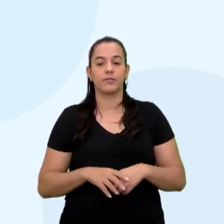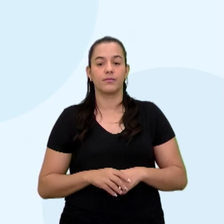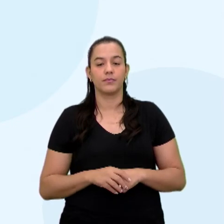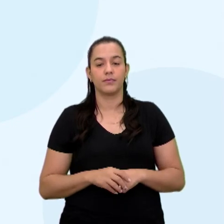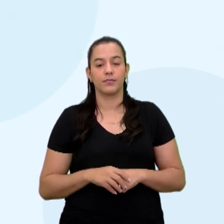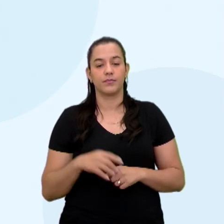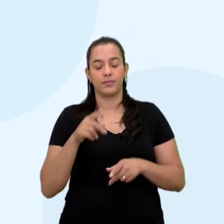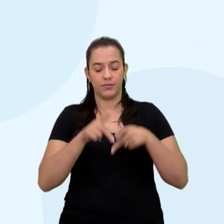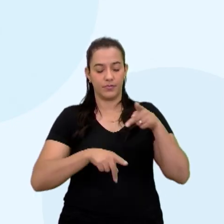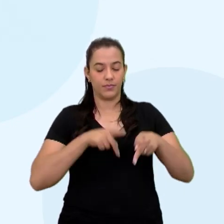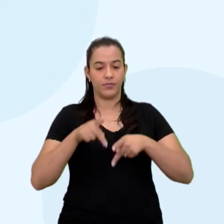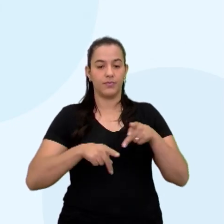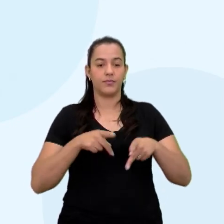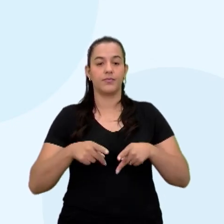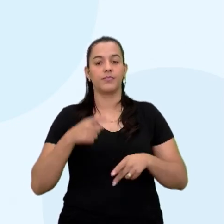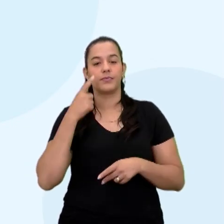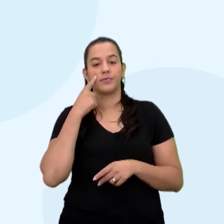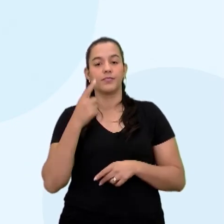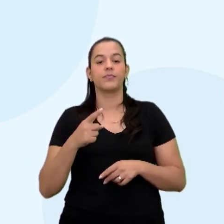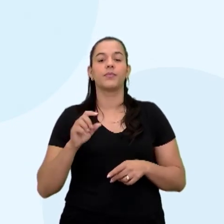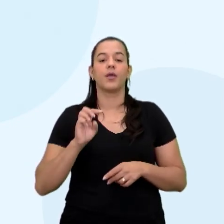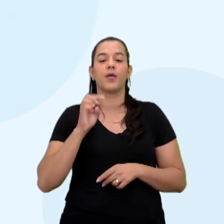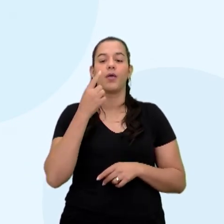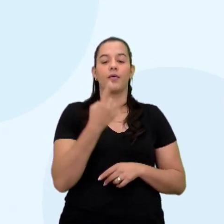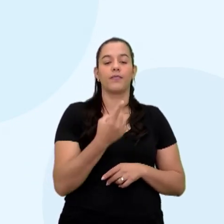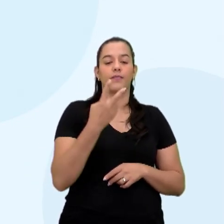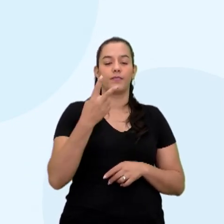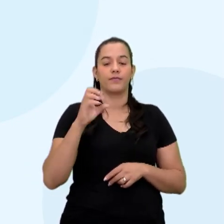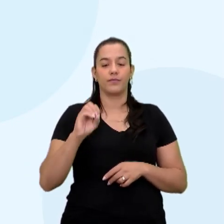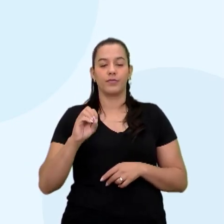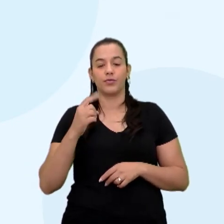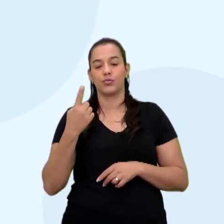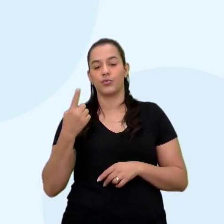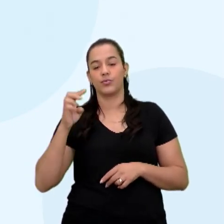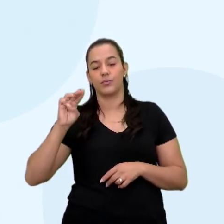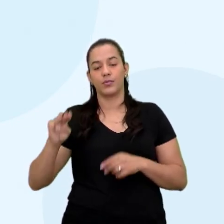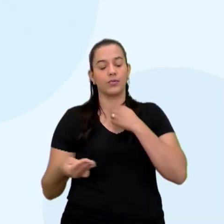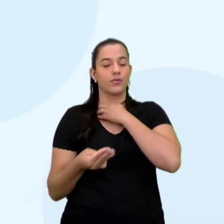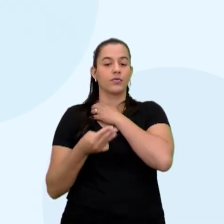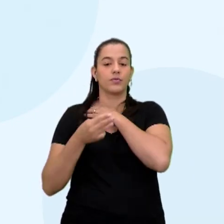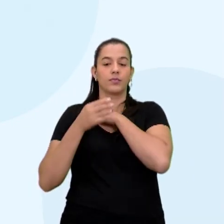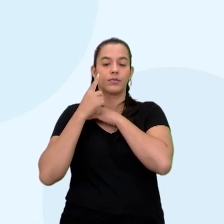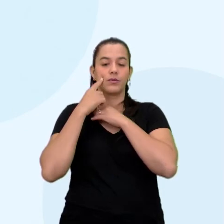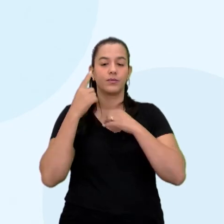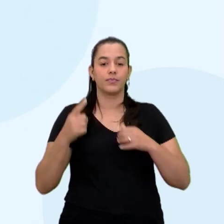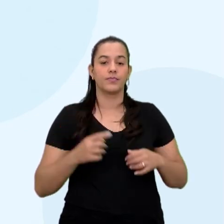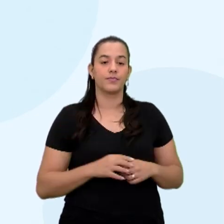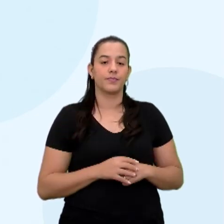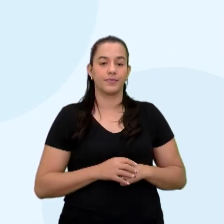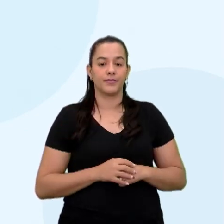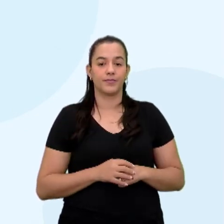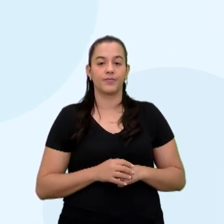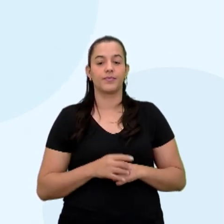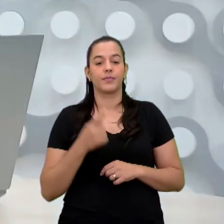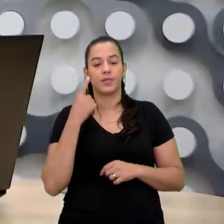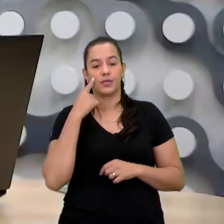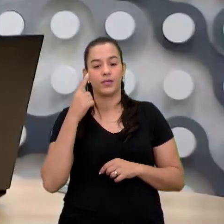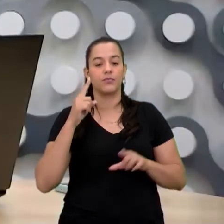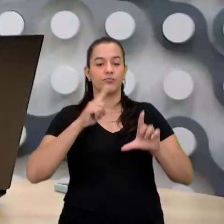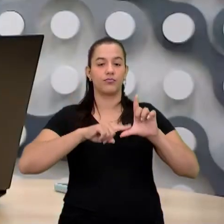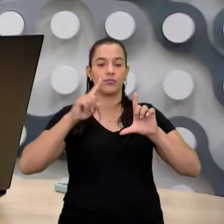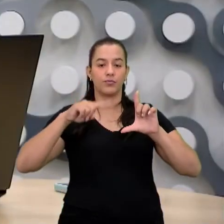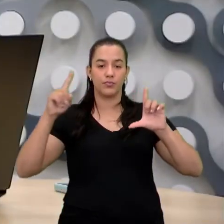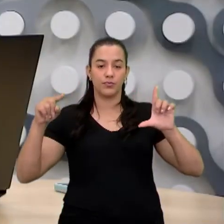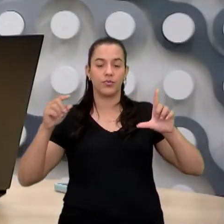população, o que equivale a 21 milhões de habitantes. Então, tá aí, né, quando a gente vê lá os dados do índice Gini e a gente